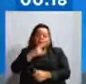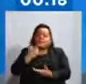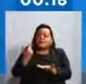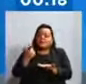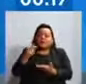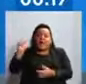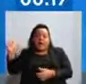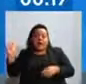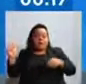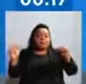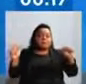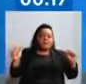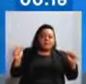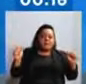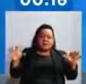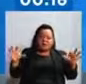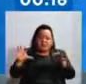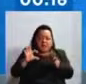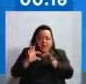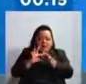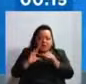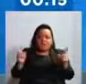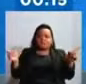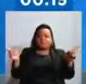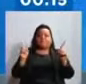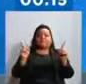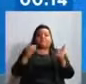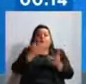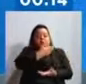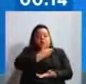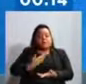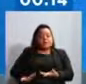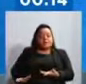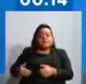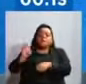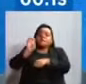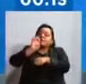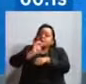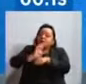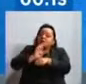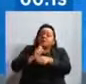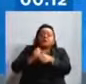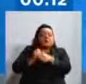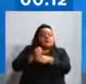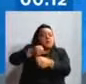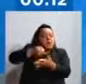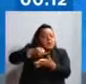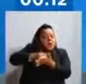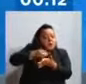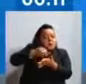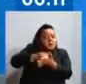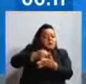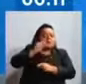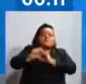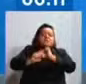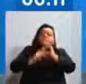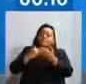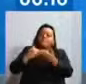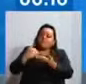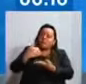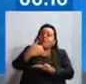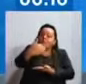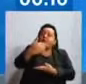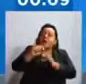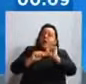A ou B. Quanto ao governo do estado, ele tem obrigação de dar a sua contrapartida ao nosso município, porque